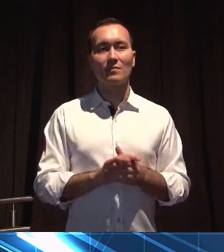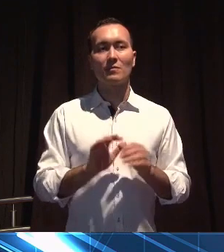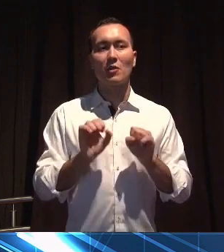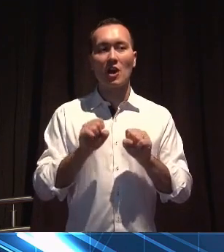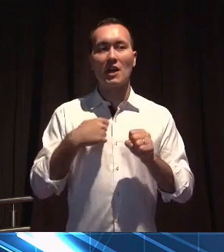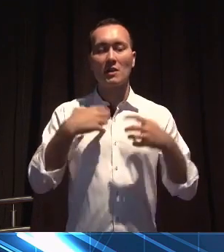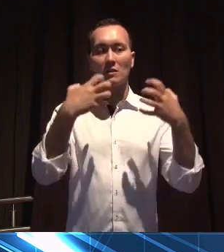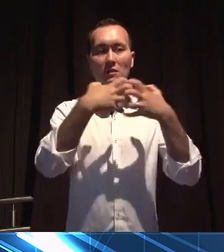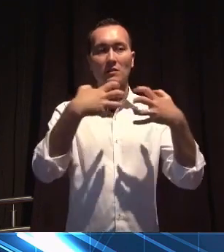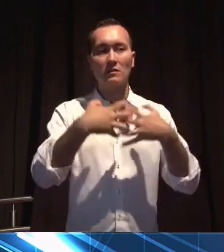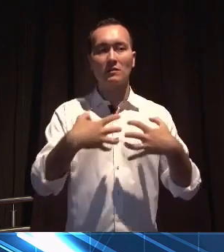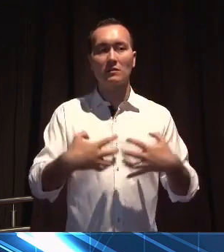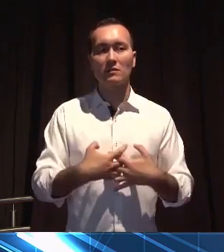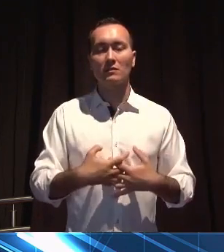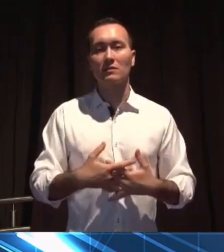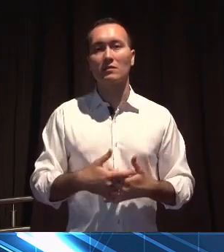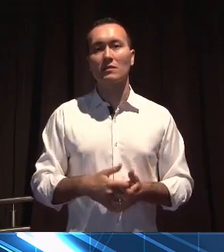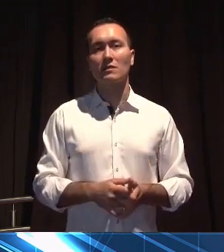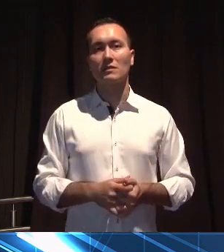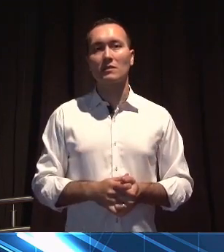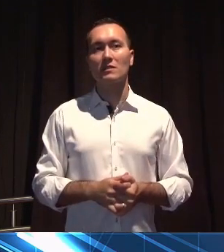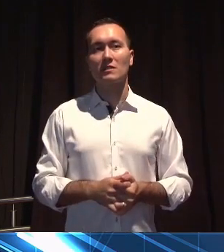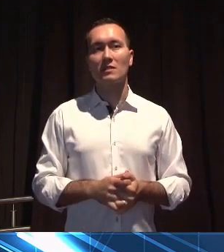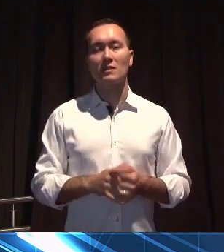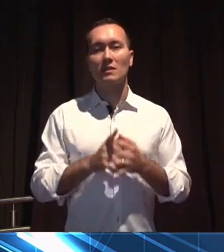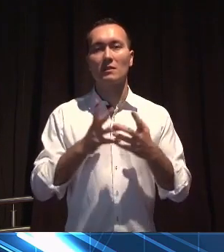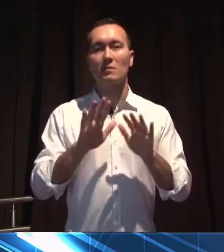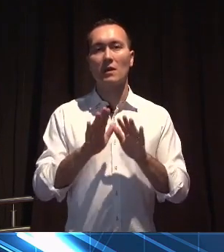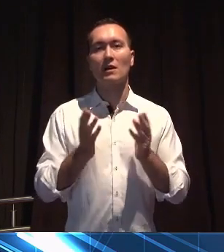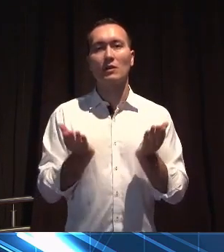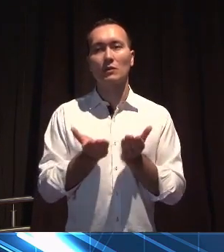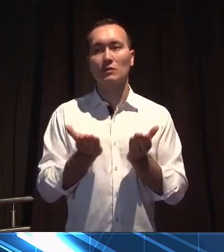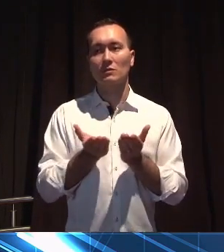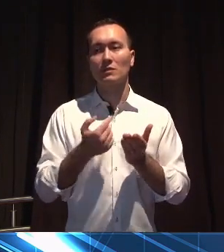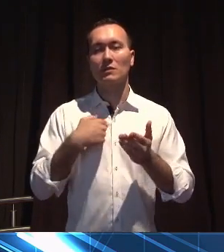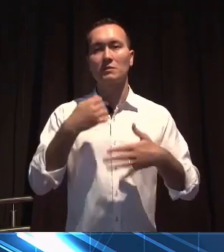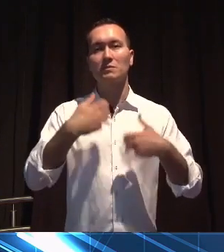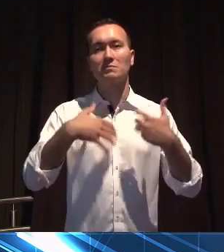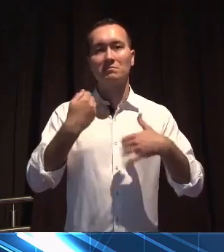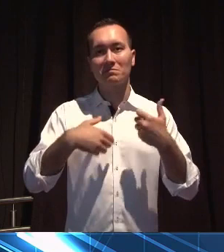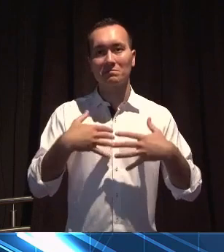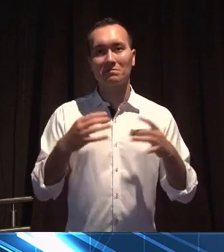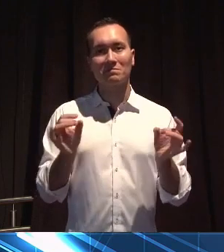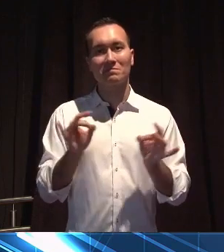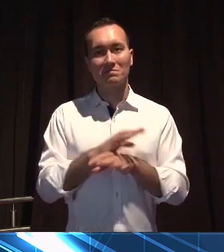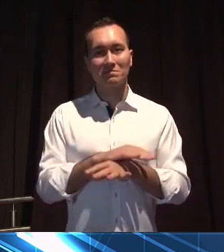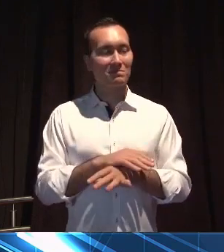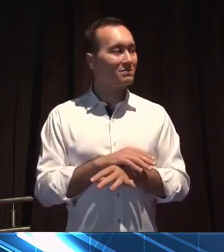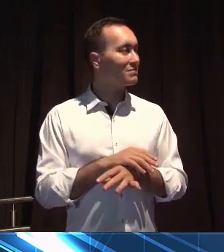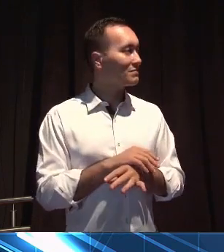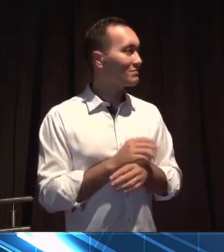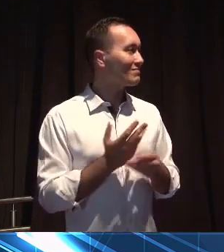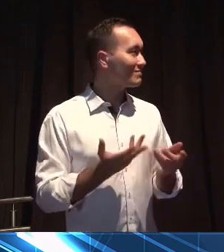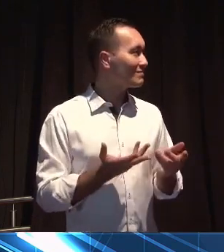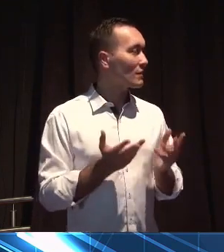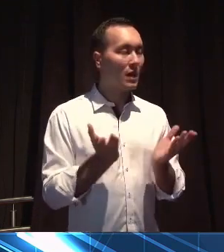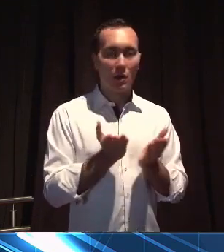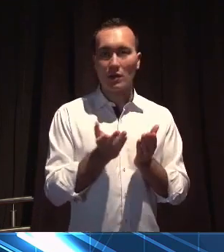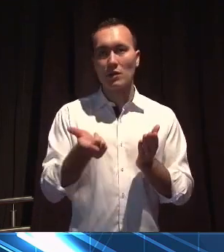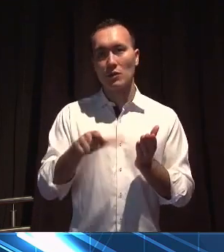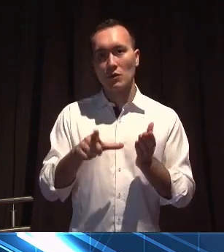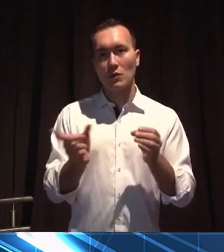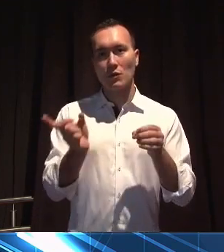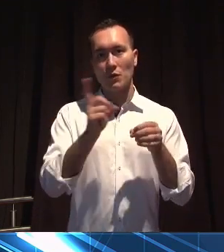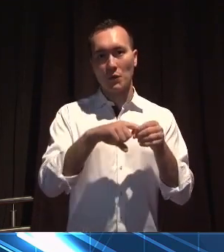demais mas seria o nosso ponto de chegada então né vamos voltar para aquela ideia dos três camadas então